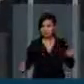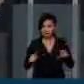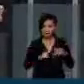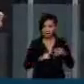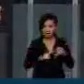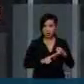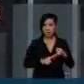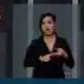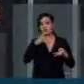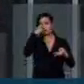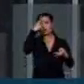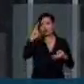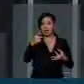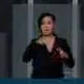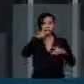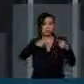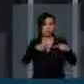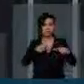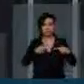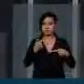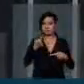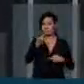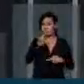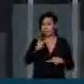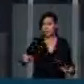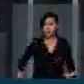política econômica que gasta